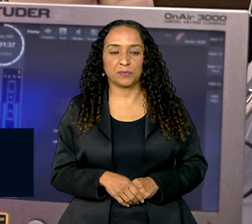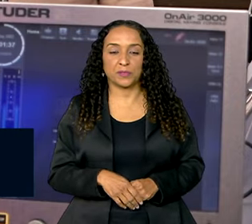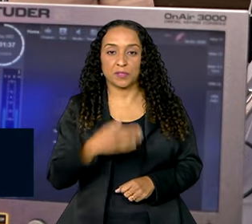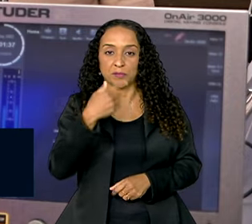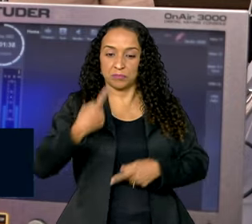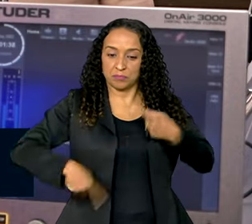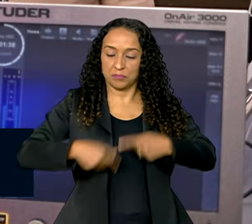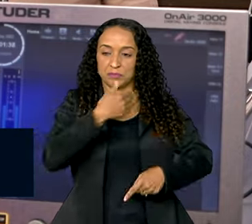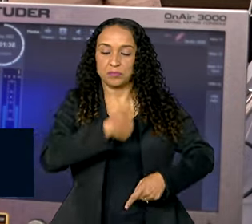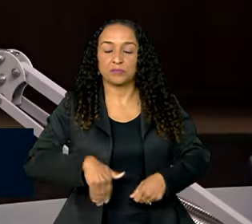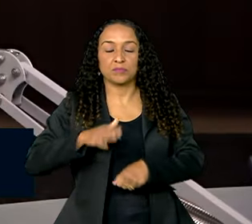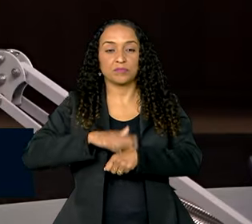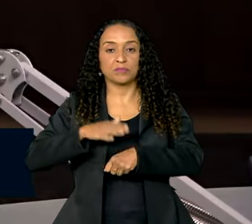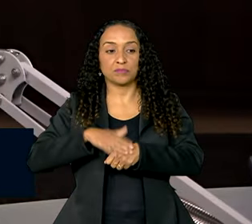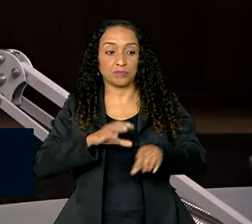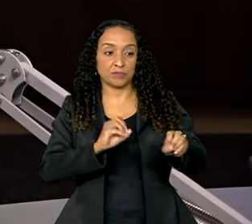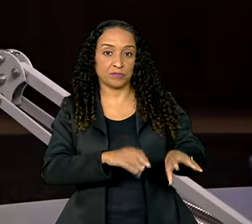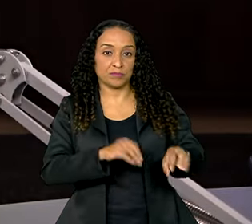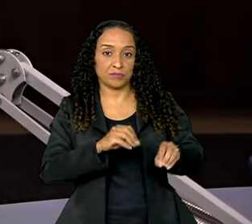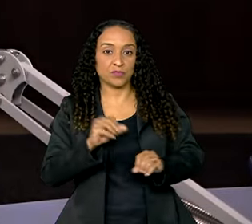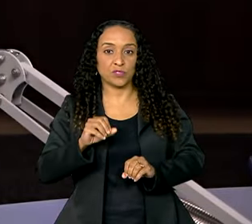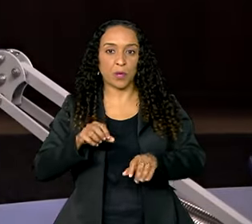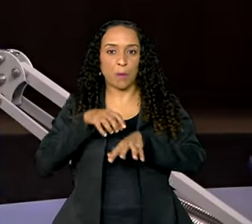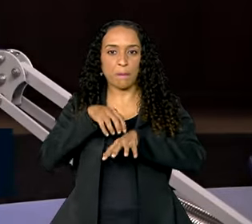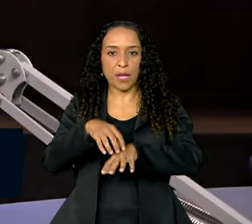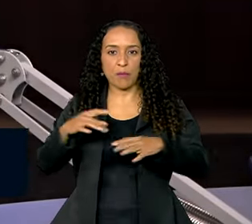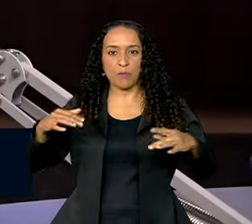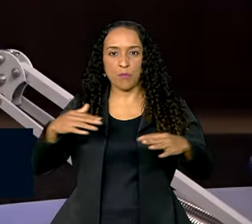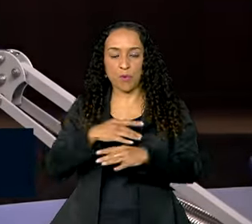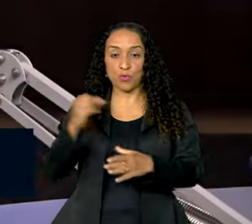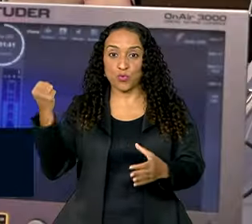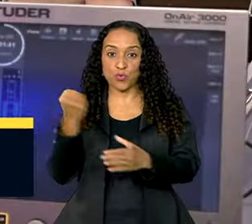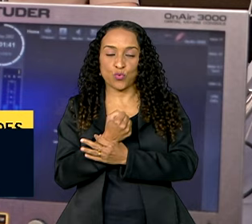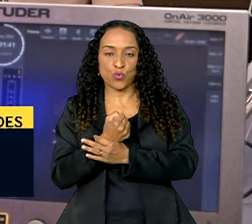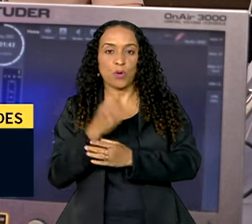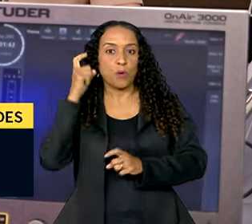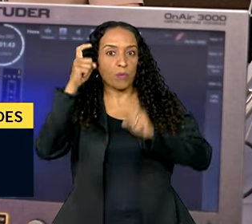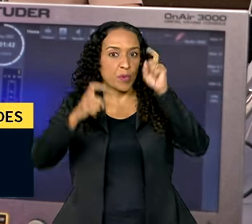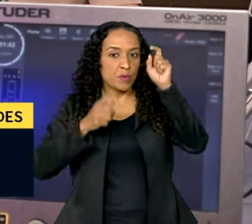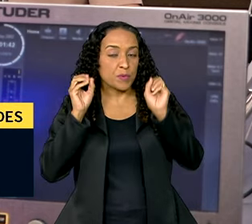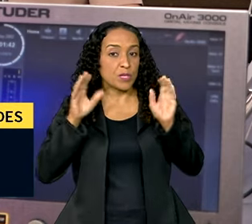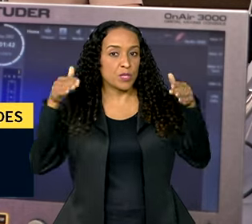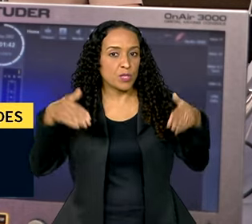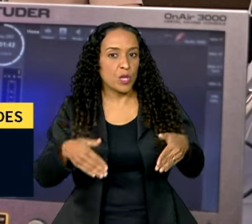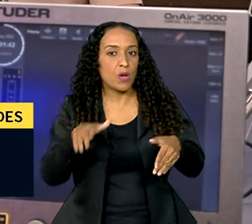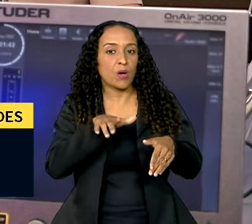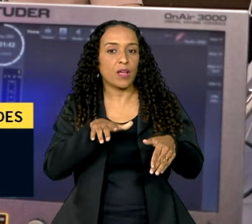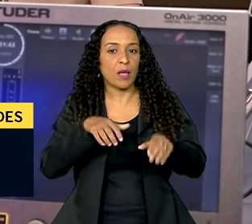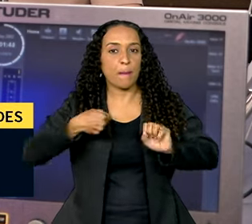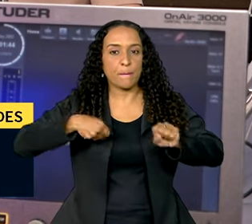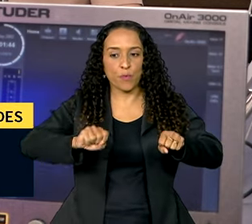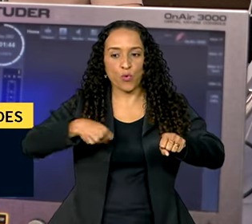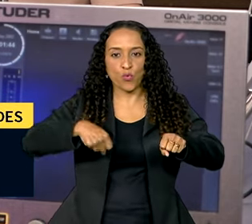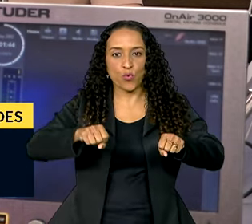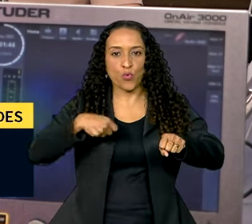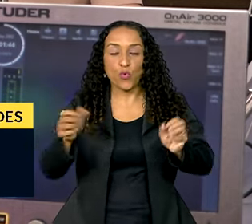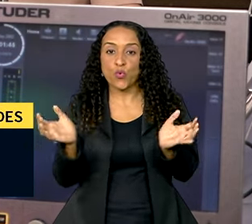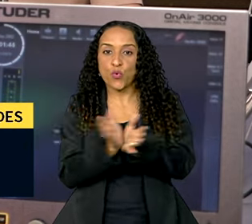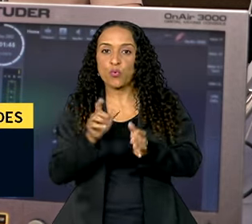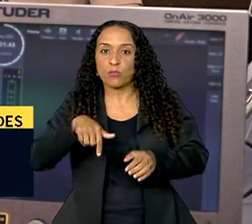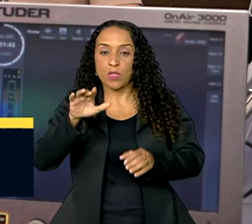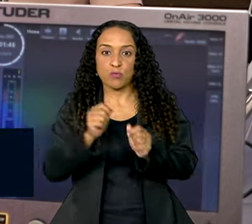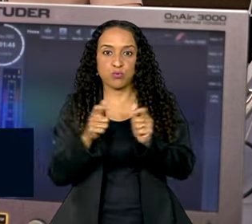políticas públicas e ações educativas para um trânsito mais seguro. Preocupação em especial com os motociclistas, grupo que